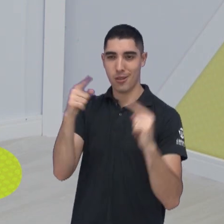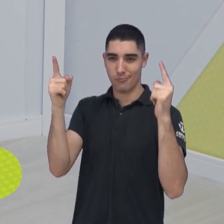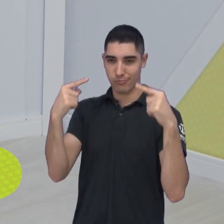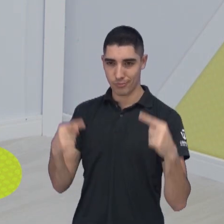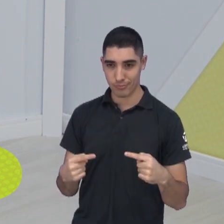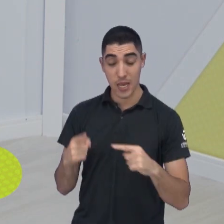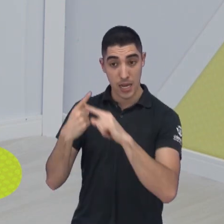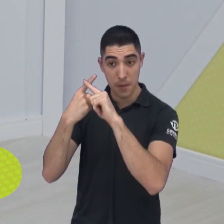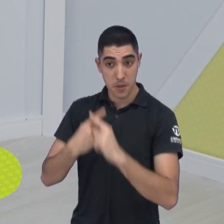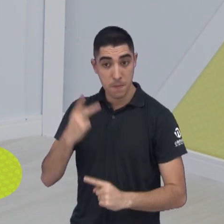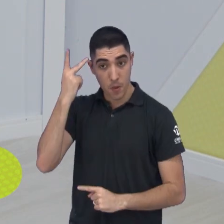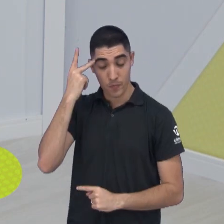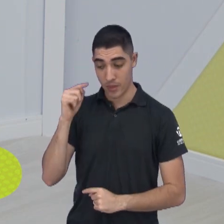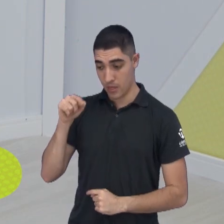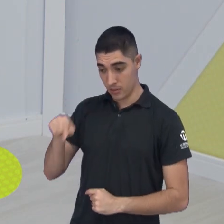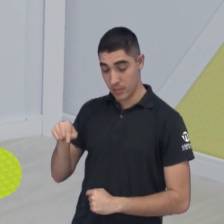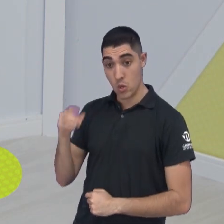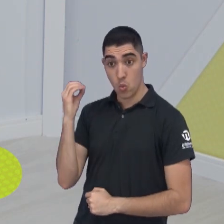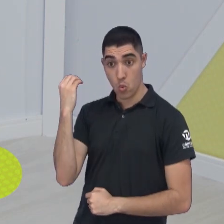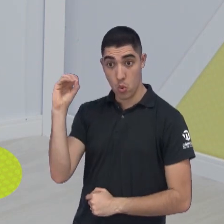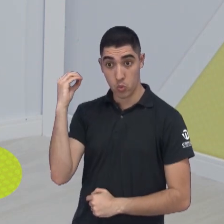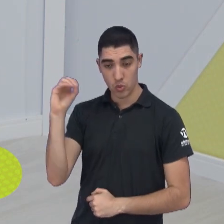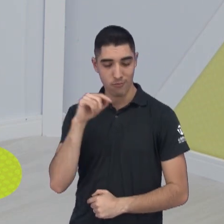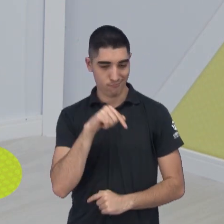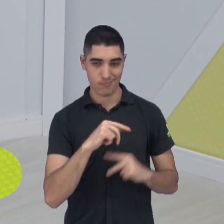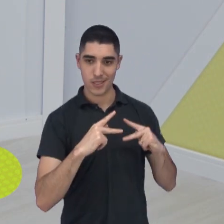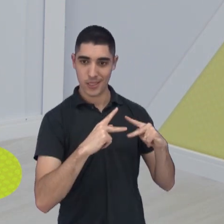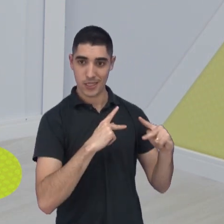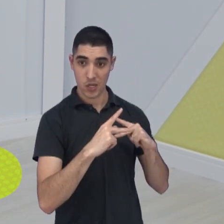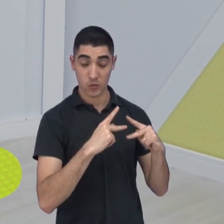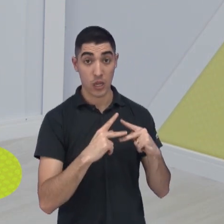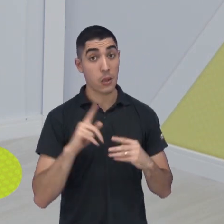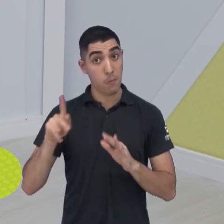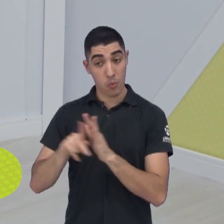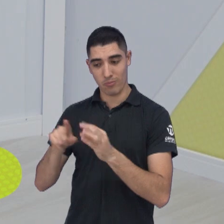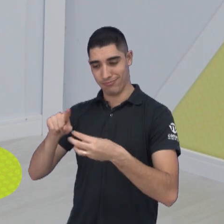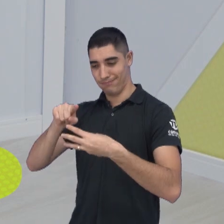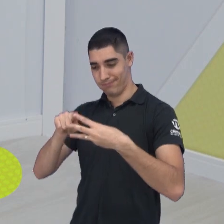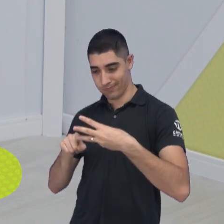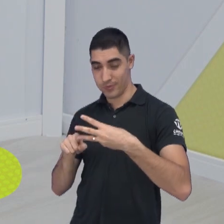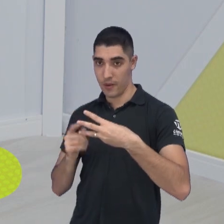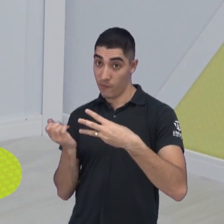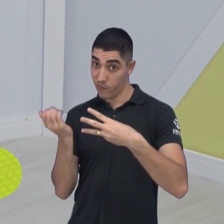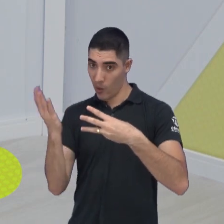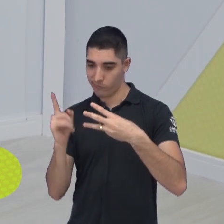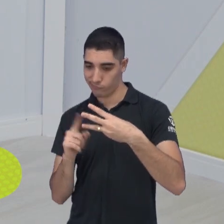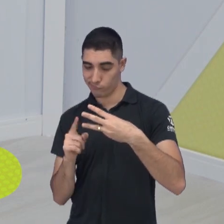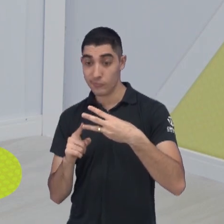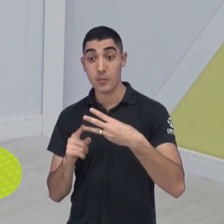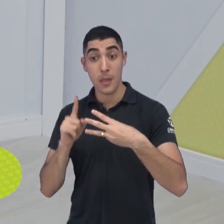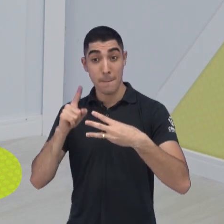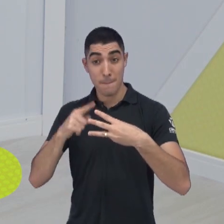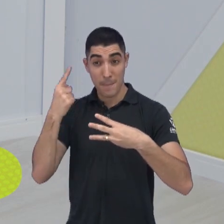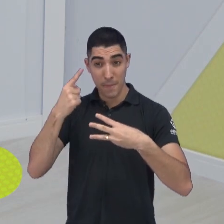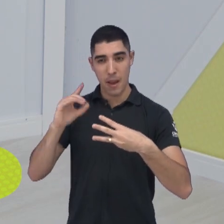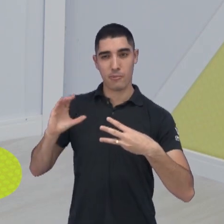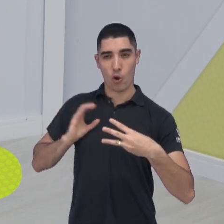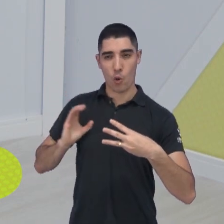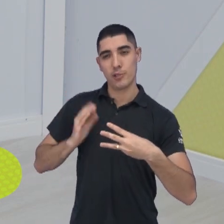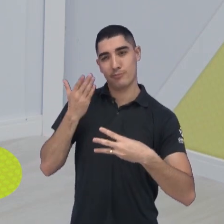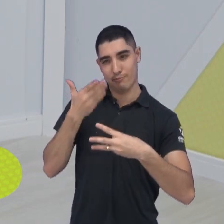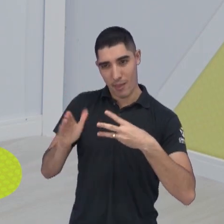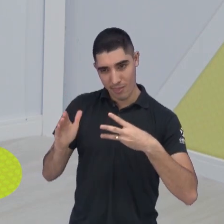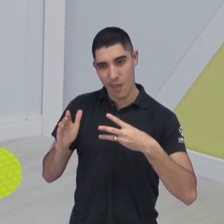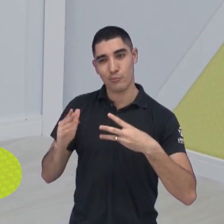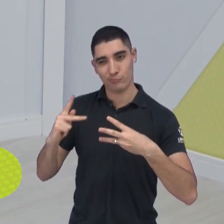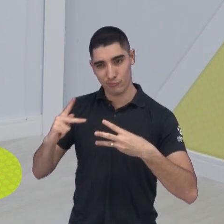para encarar o Osasco em sua 3ª partida seguida fora de casa. Você sabe, né? Na primeira delas, derrota para o Corinthians. Na